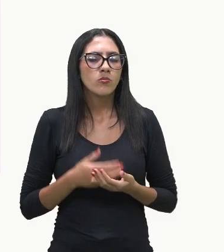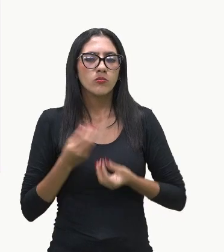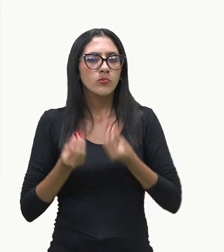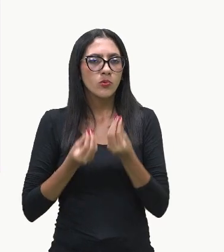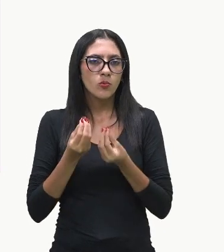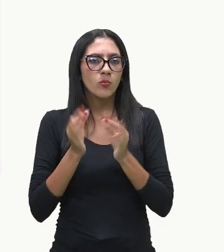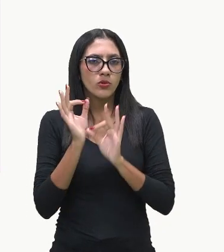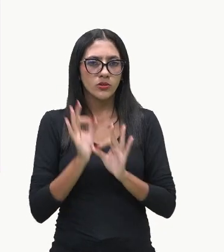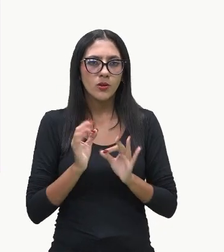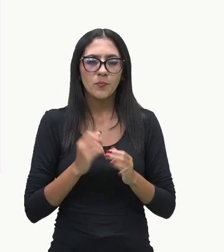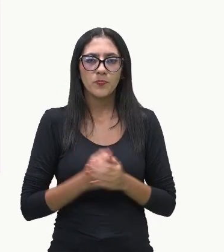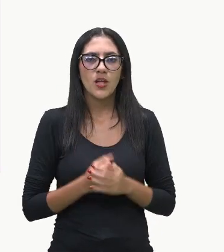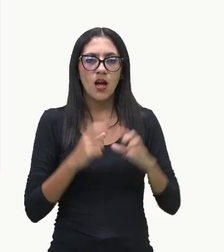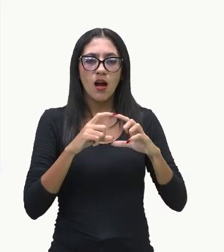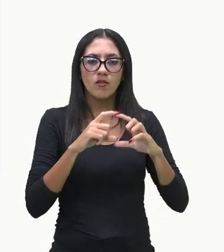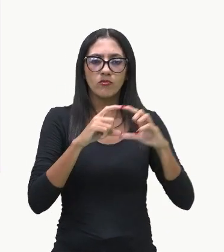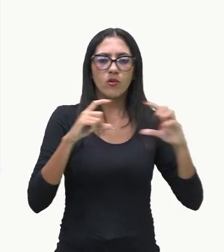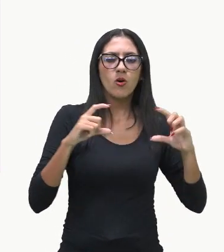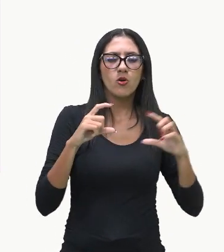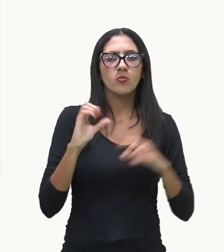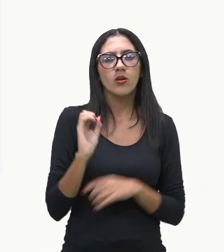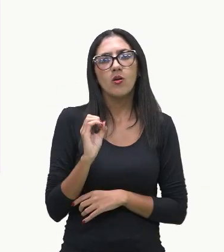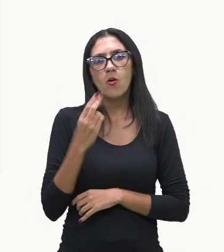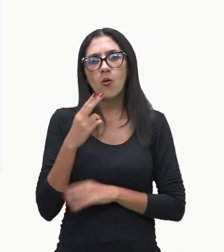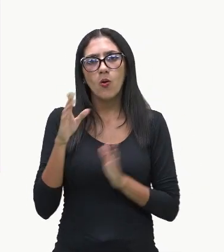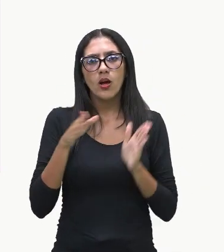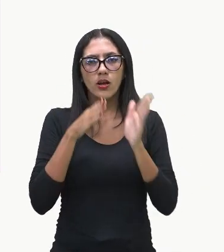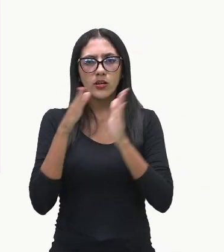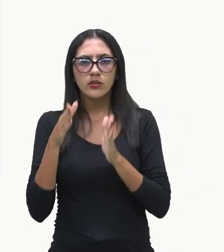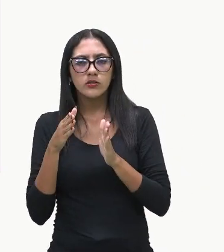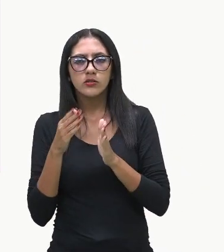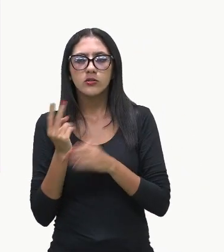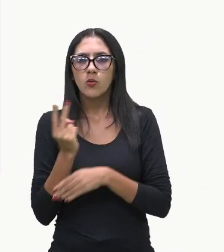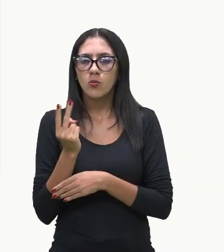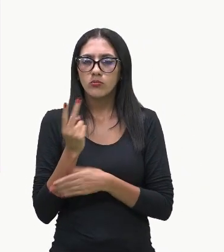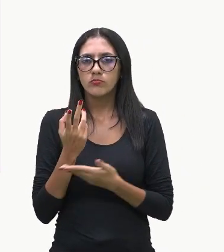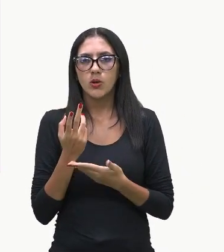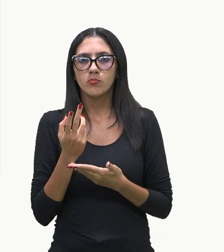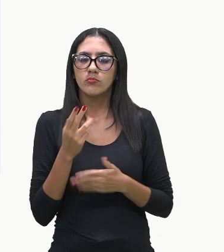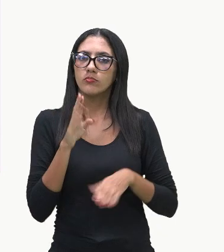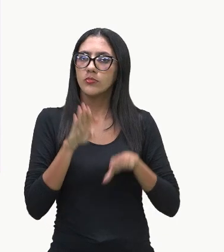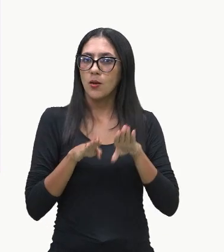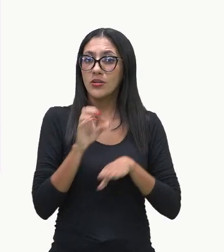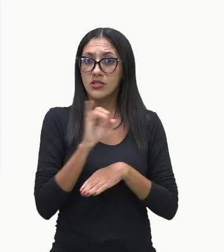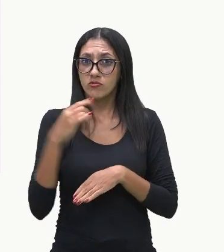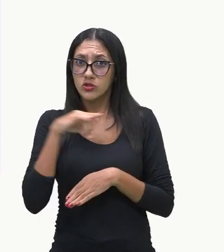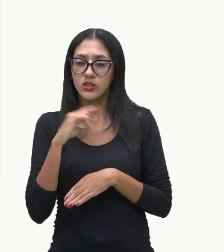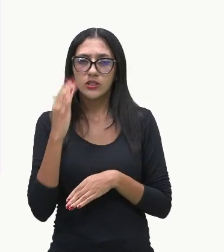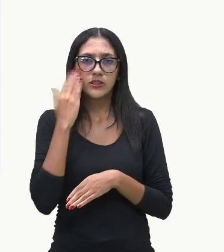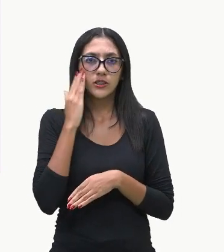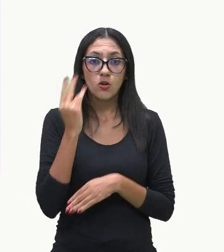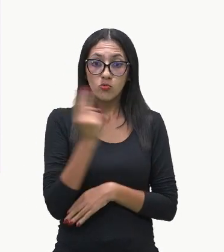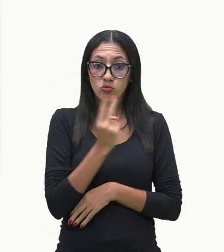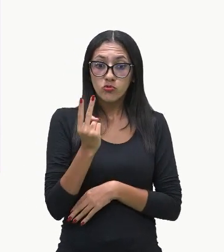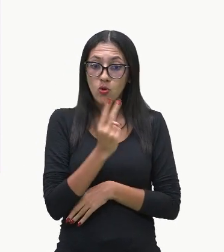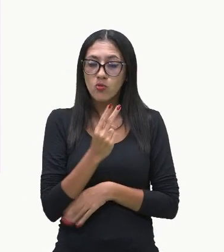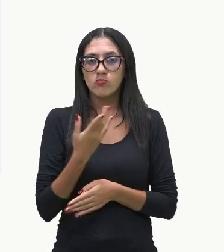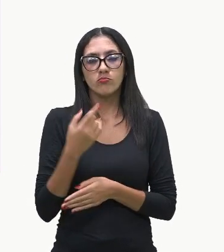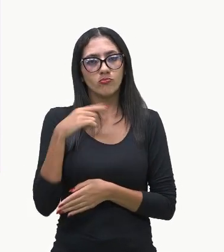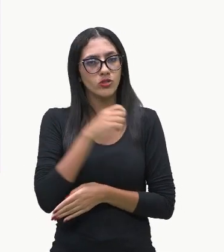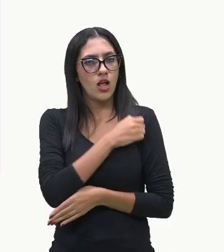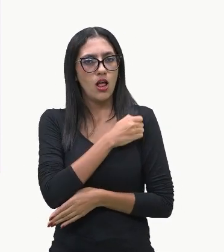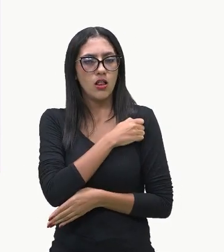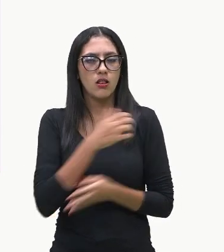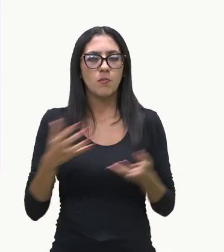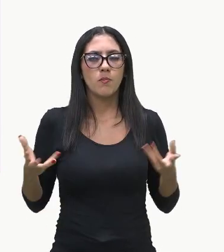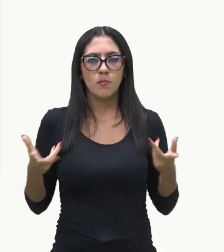A fórmula ou calcular por triângulo? Você dominando os dois, você vai ser um aluno de excelência. Procure